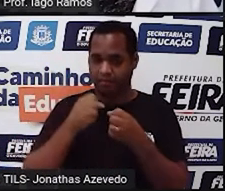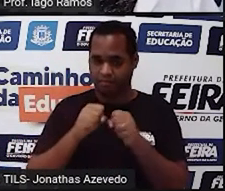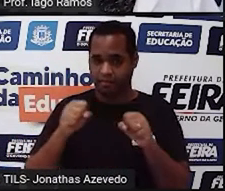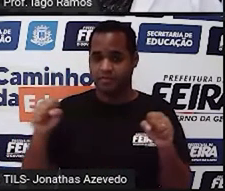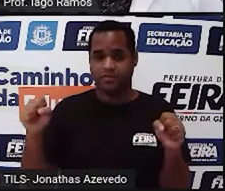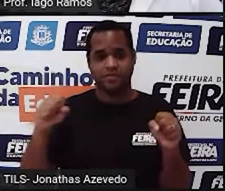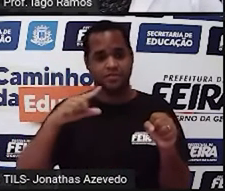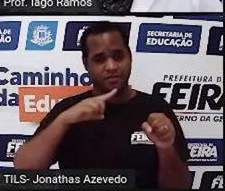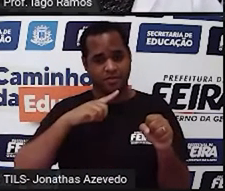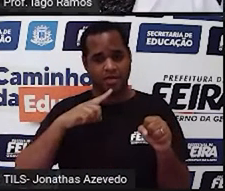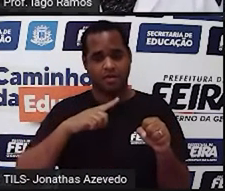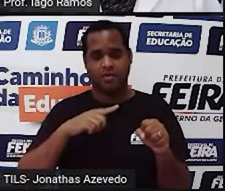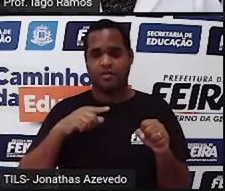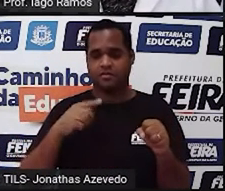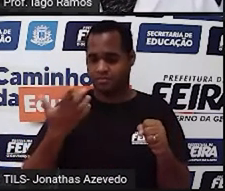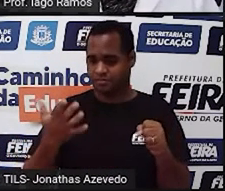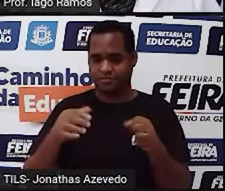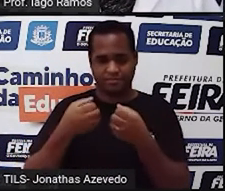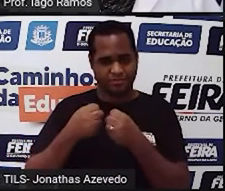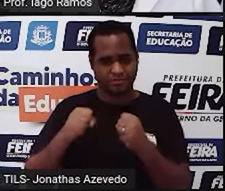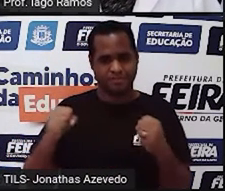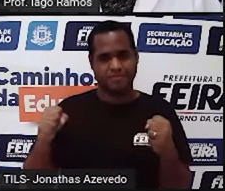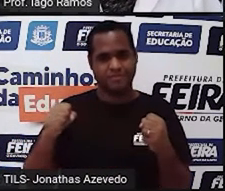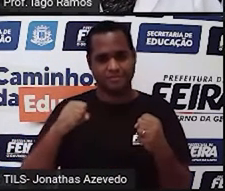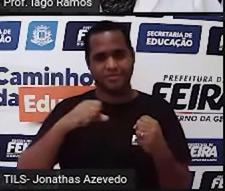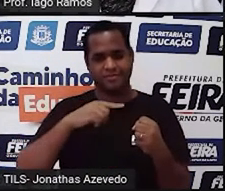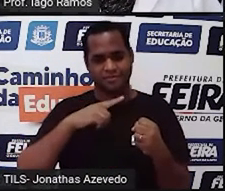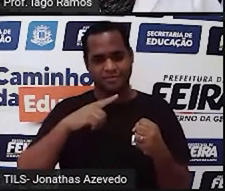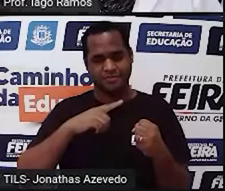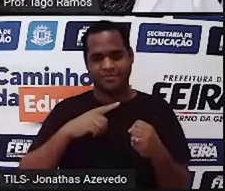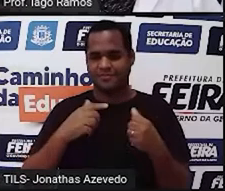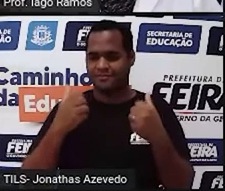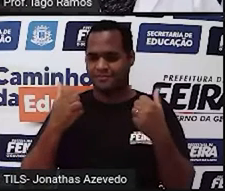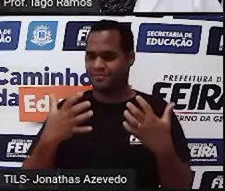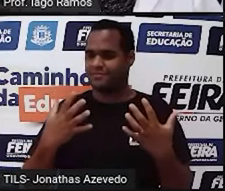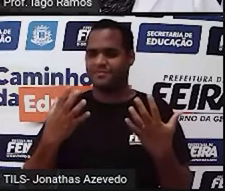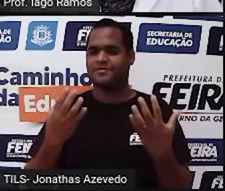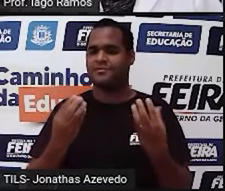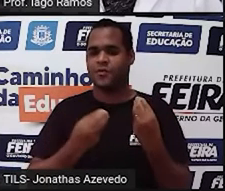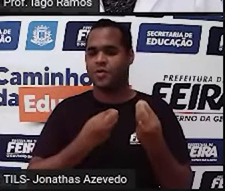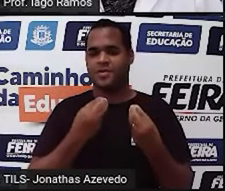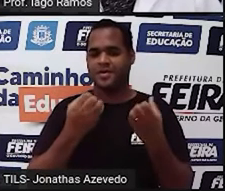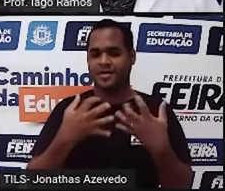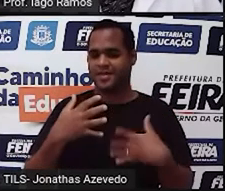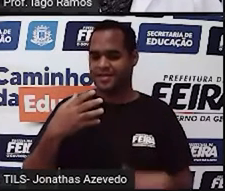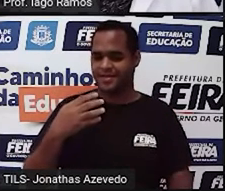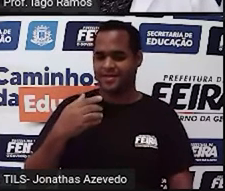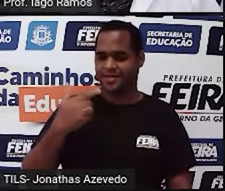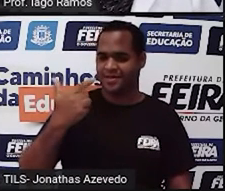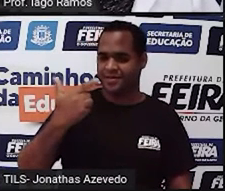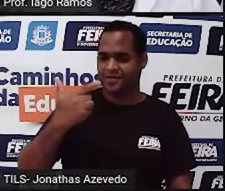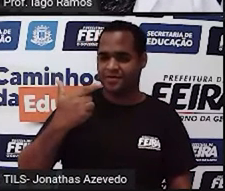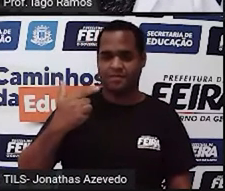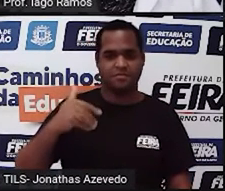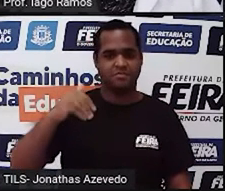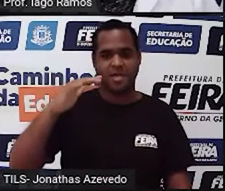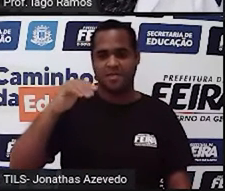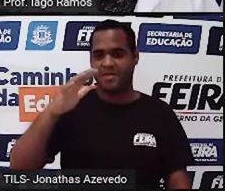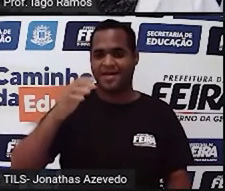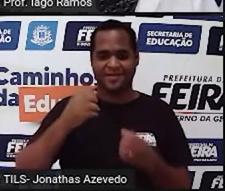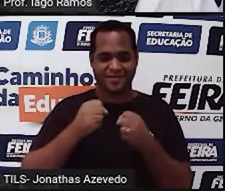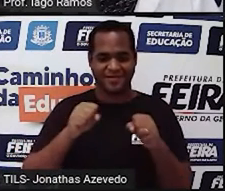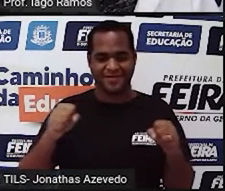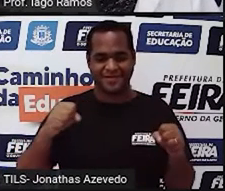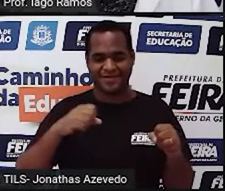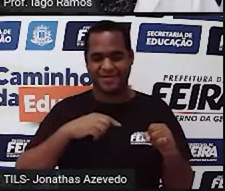grande é tão grande né que ele acaba sendo o segundo maior continente do